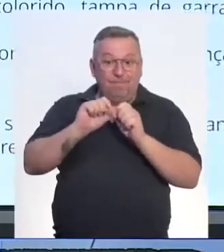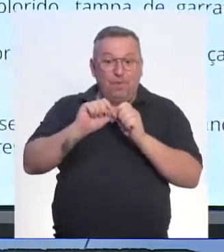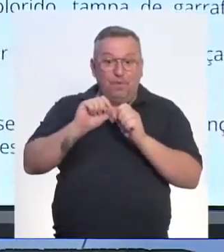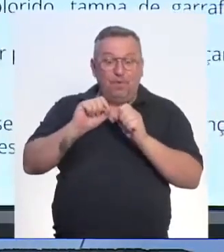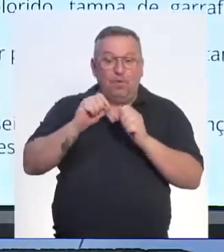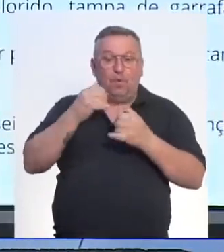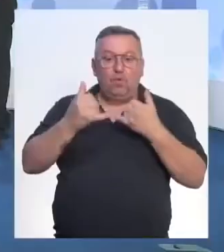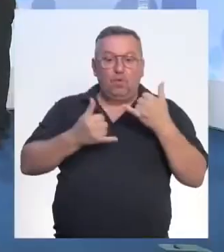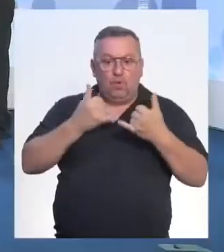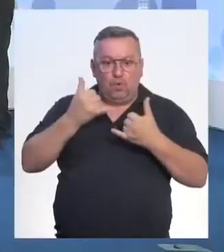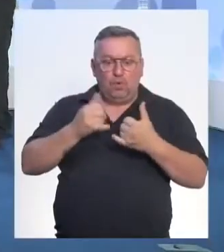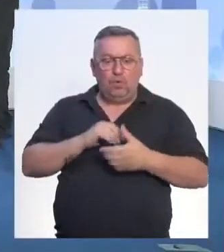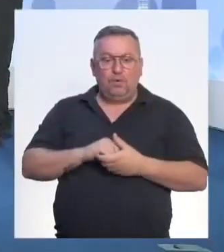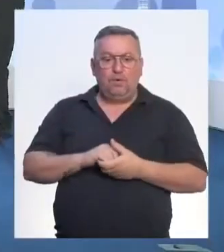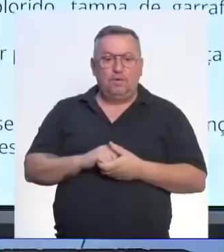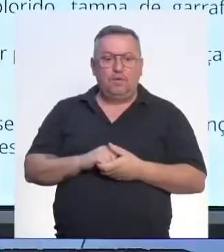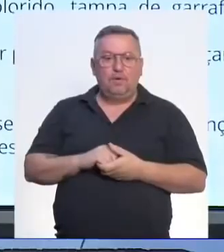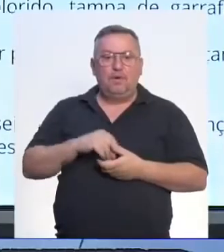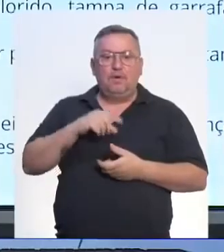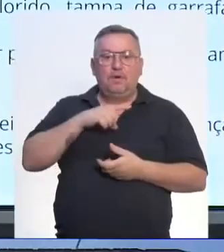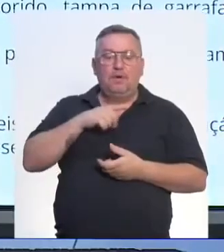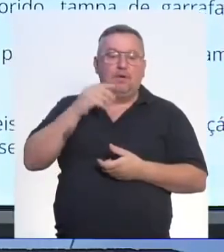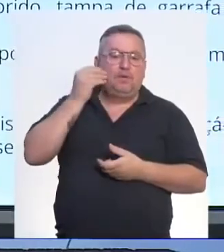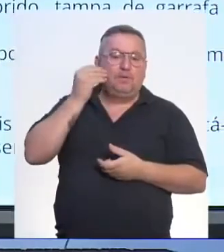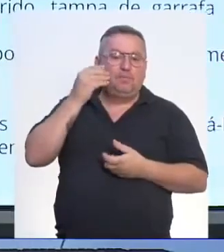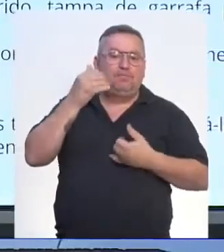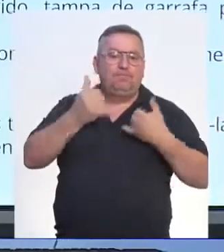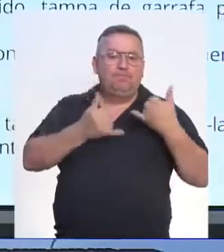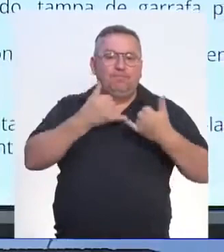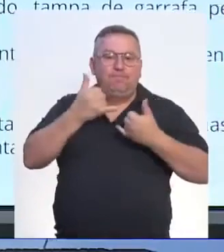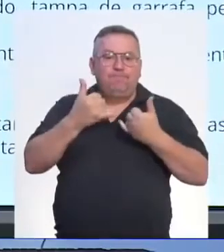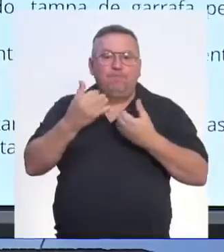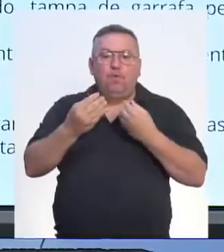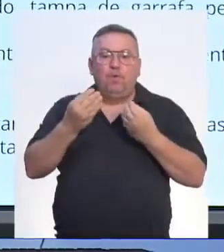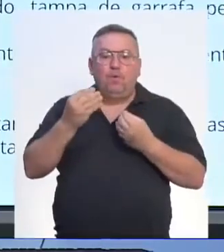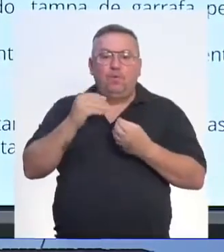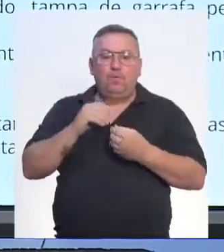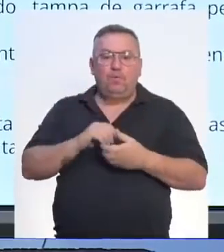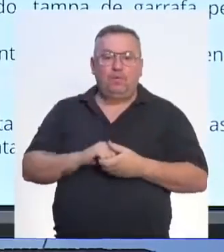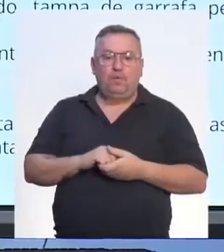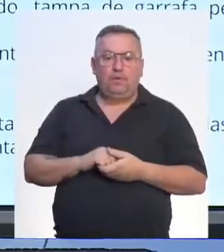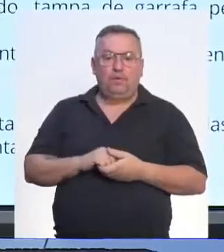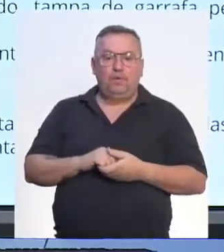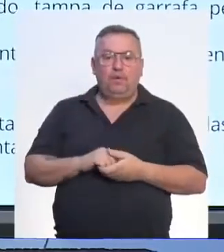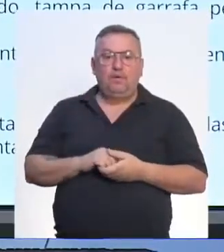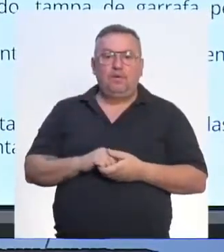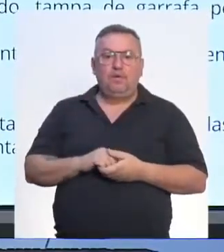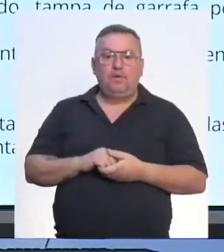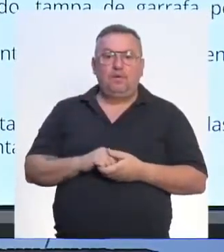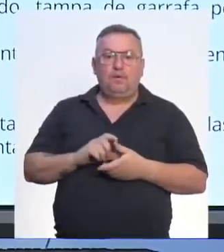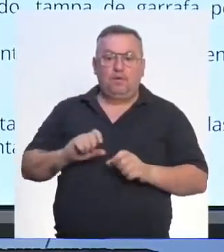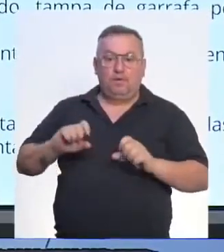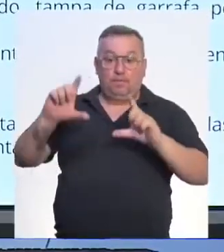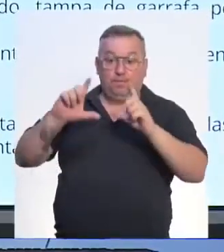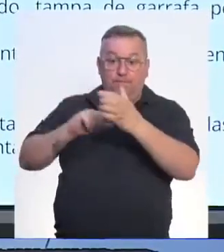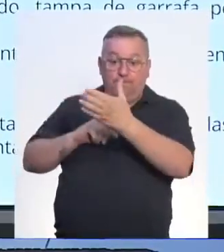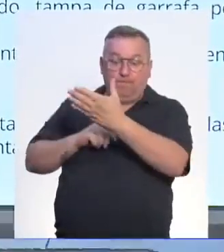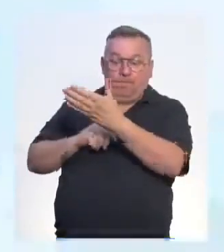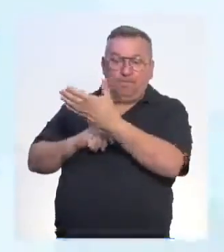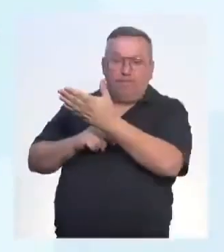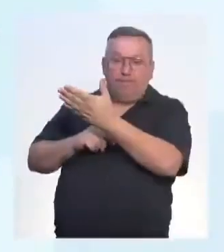num jogo? Vamos. Beleza. Eu tentei elaborar um jogo da seguinte forma. Pode colocar na tela para eles, diretor? Que é o seguinte,